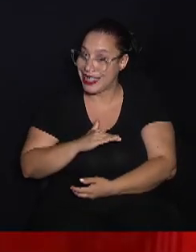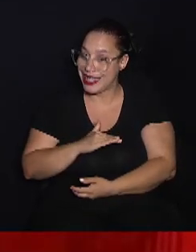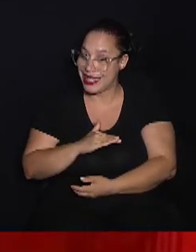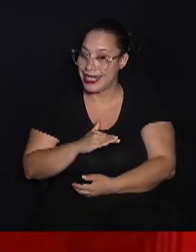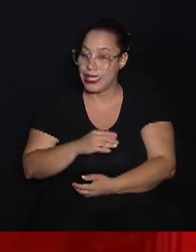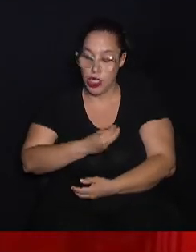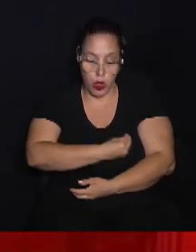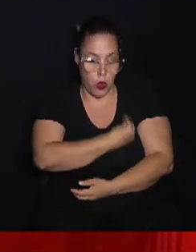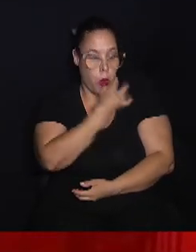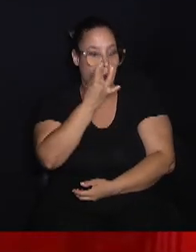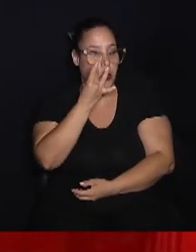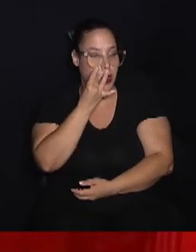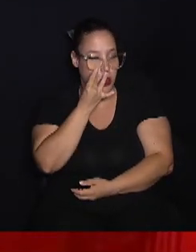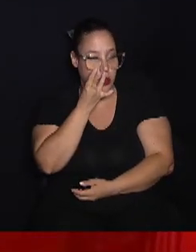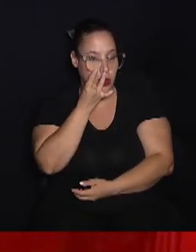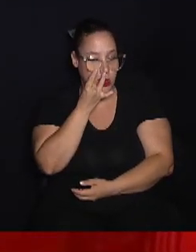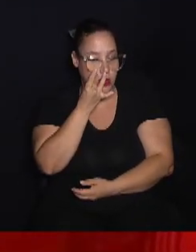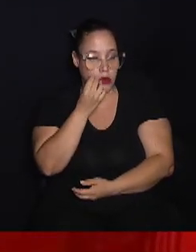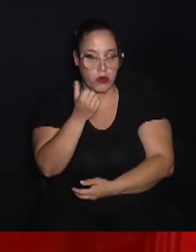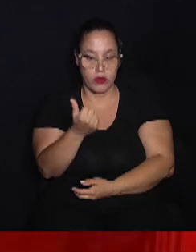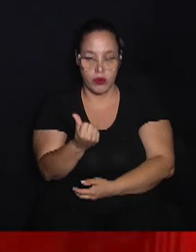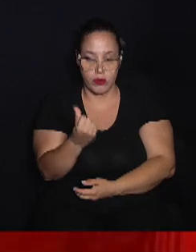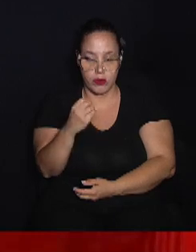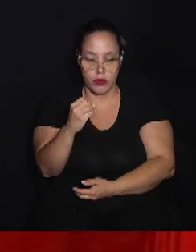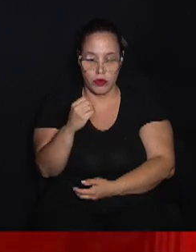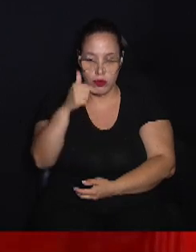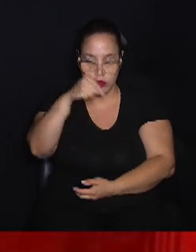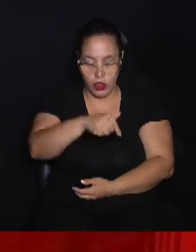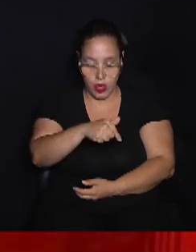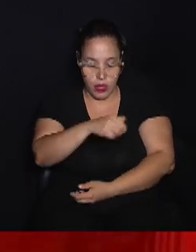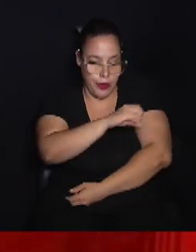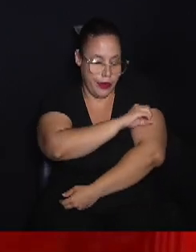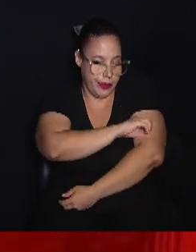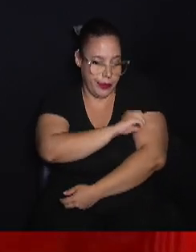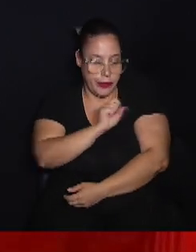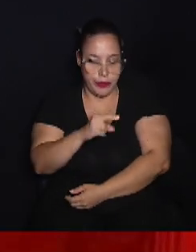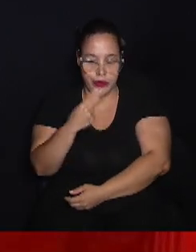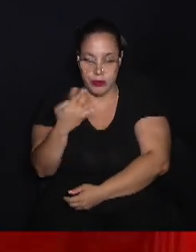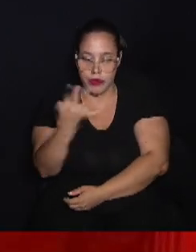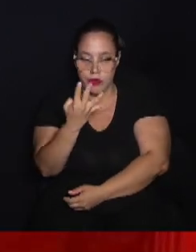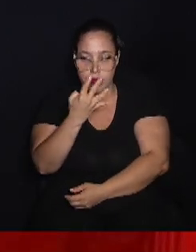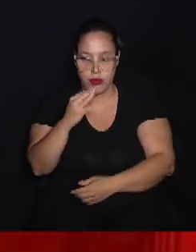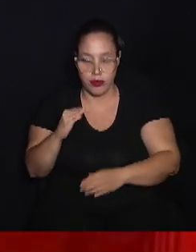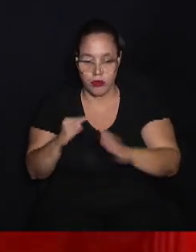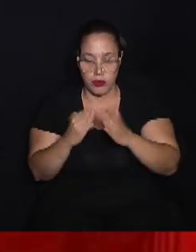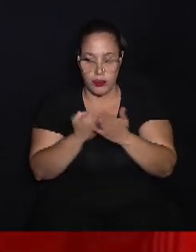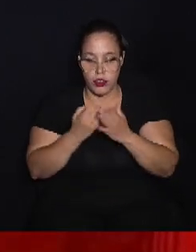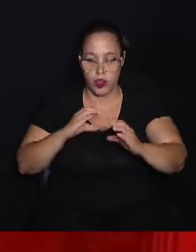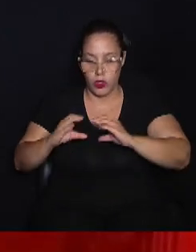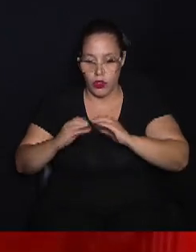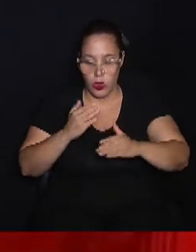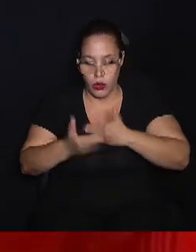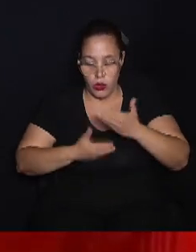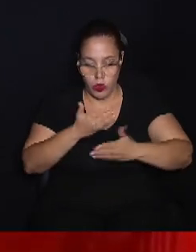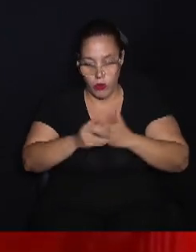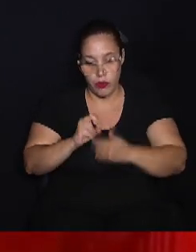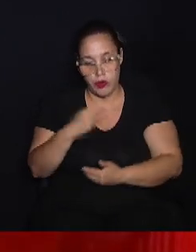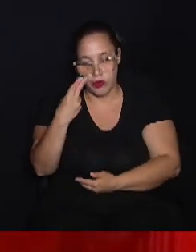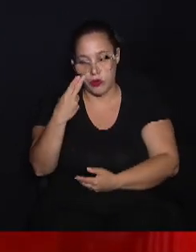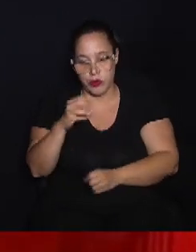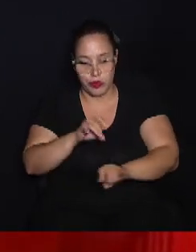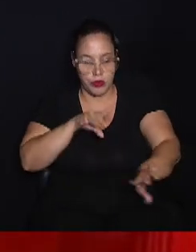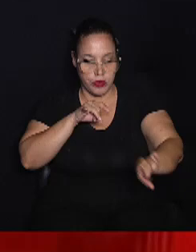presencialmente na 167 creches municipais ou nas 44 escolas colaboradoras ou